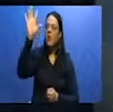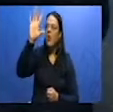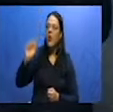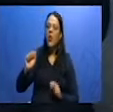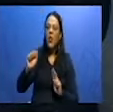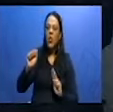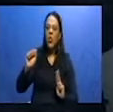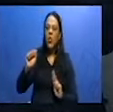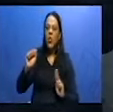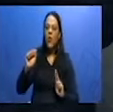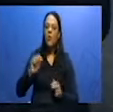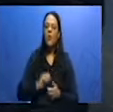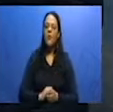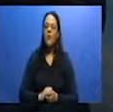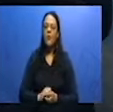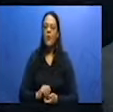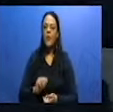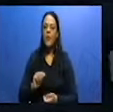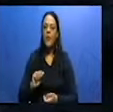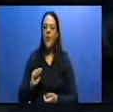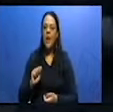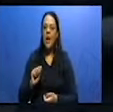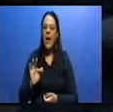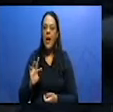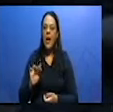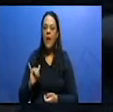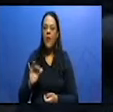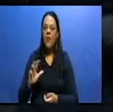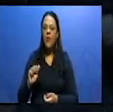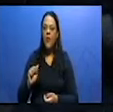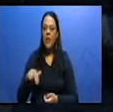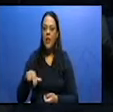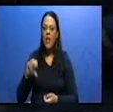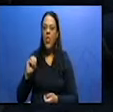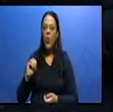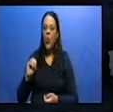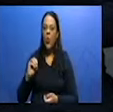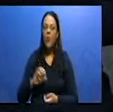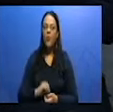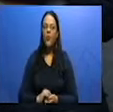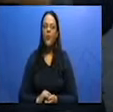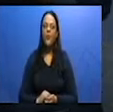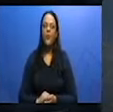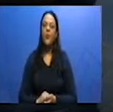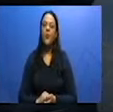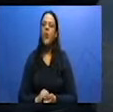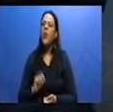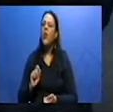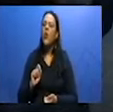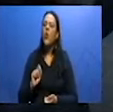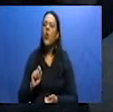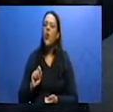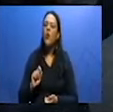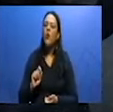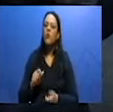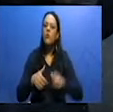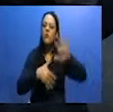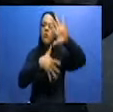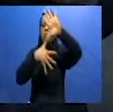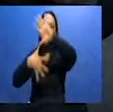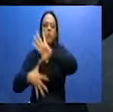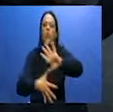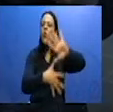intensificaram o comércio com os portugueses. O primeiro aqui nós já fizemos para vocês, ó. De qual continente nós estamos